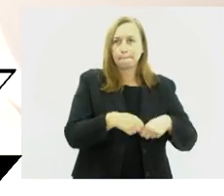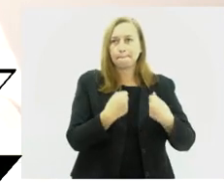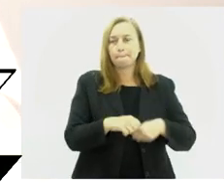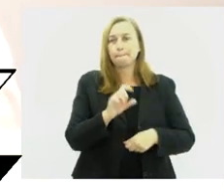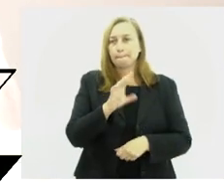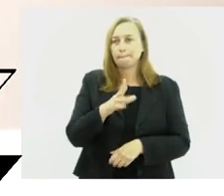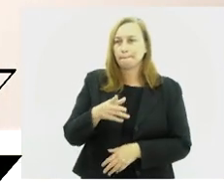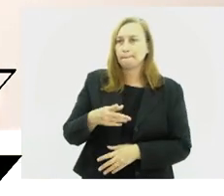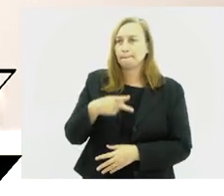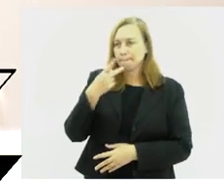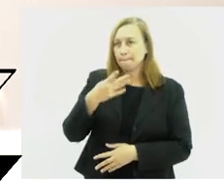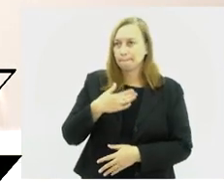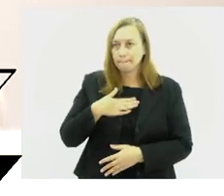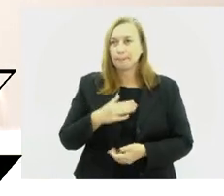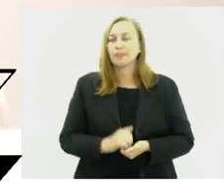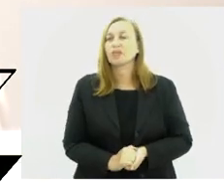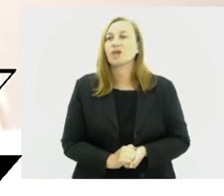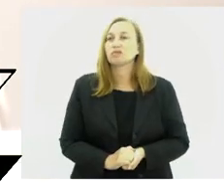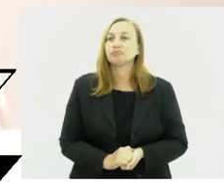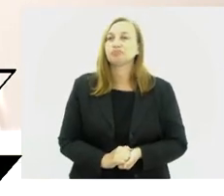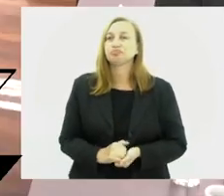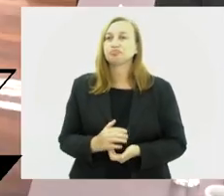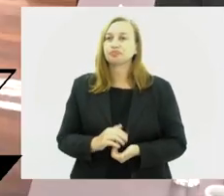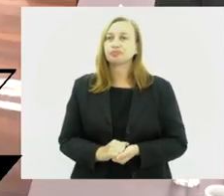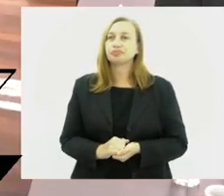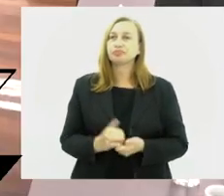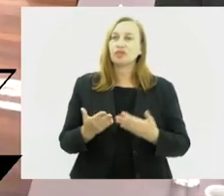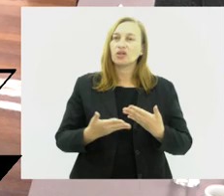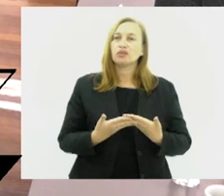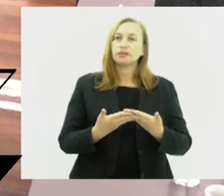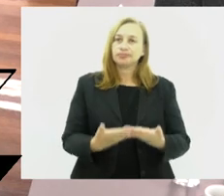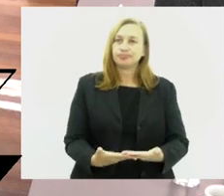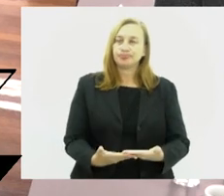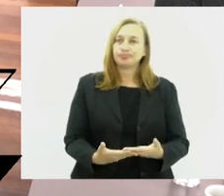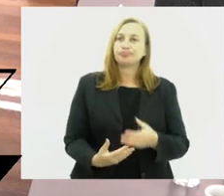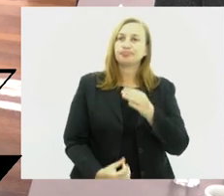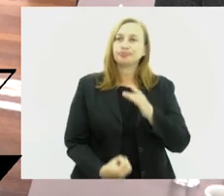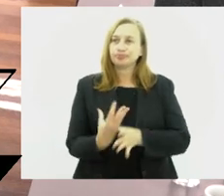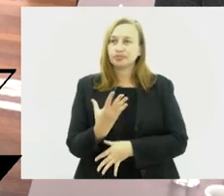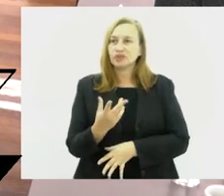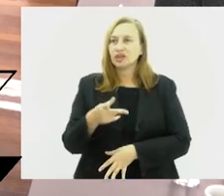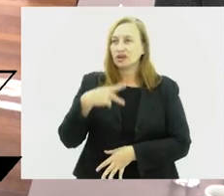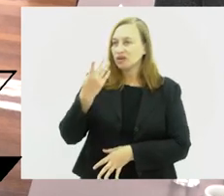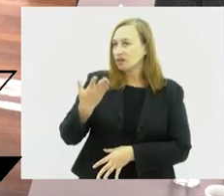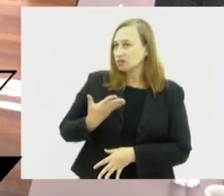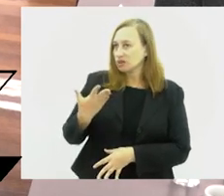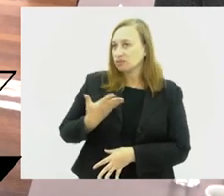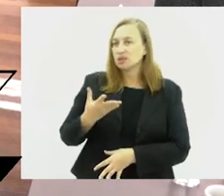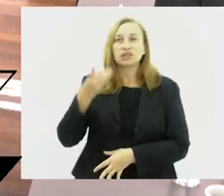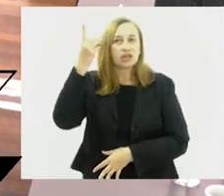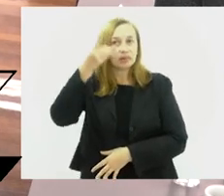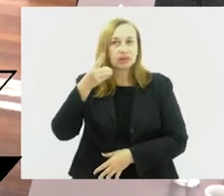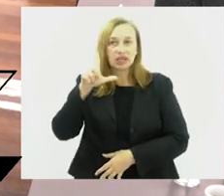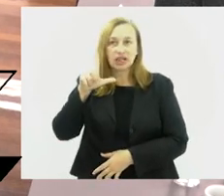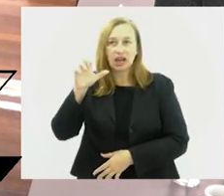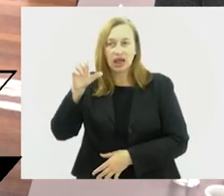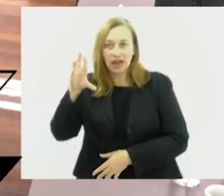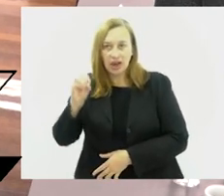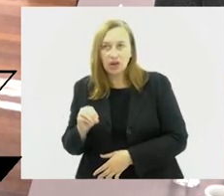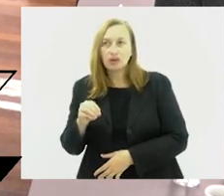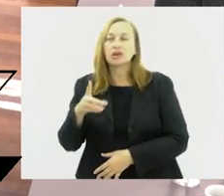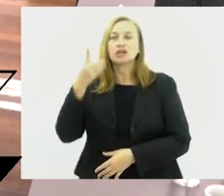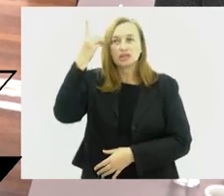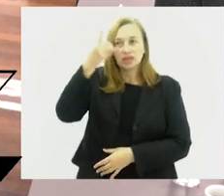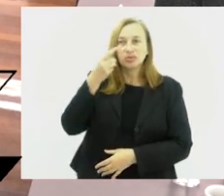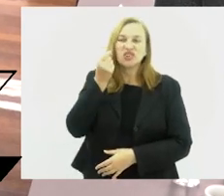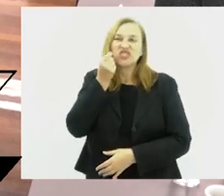essas observações. Eu já faço aqui um encaminhamento de produção, aí me dirijo aqui aos meus colegas, deputado Léo Vieira, presidente, deputado Mico,